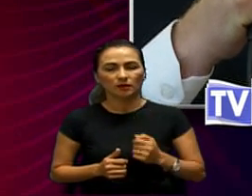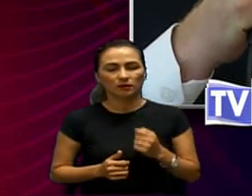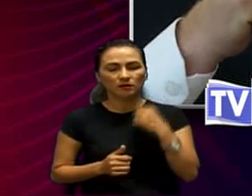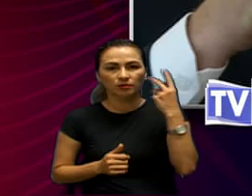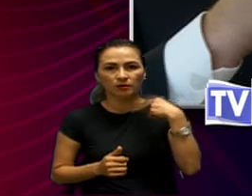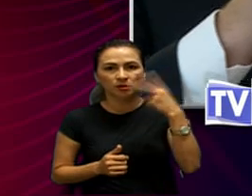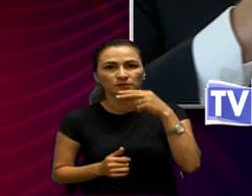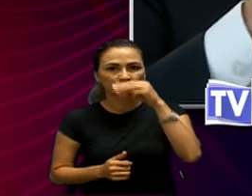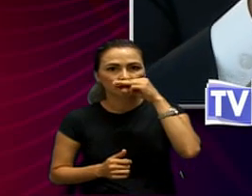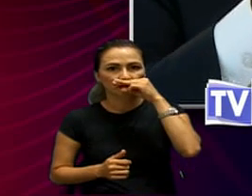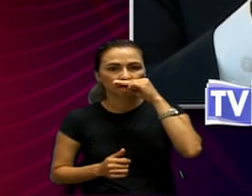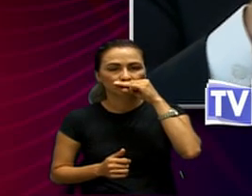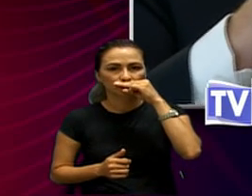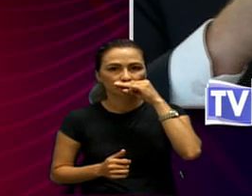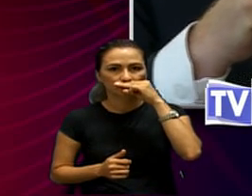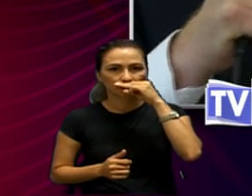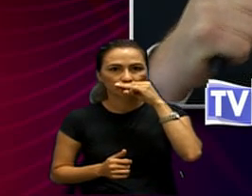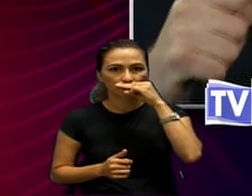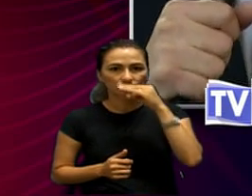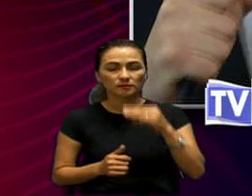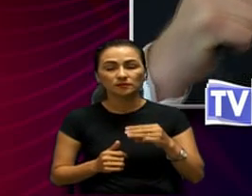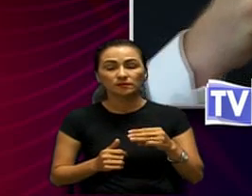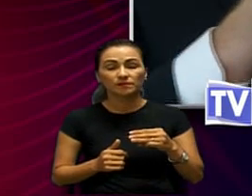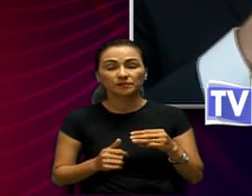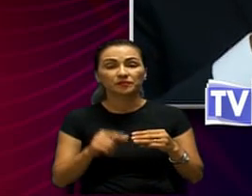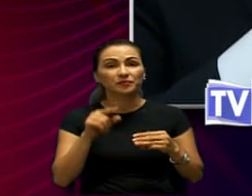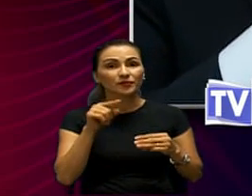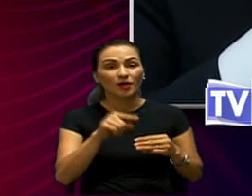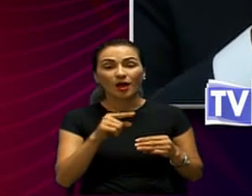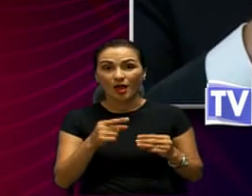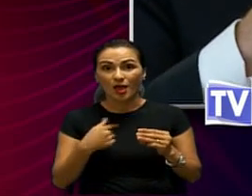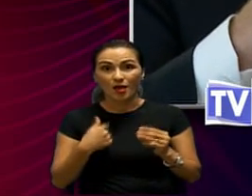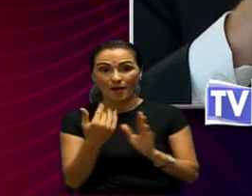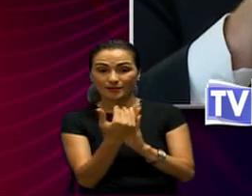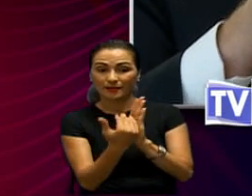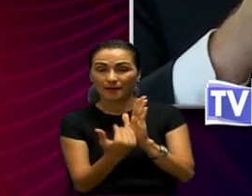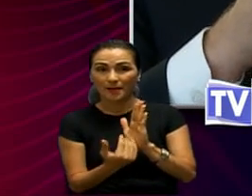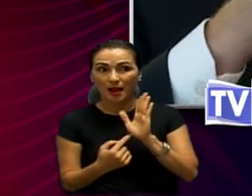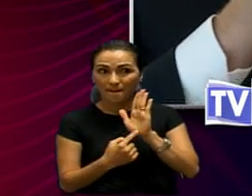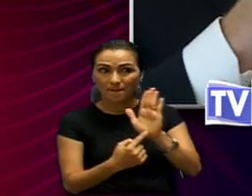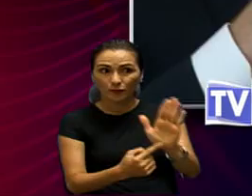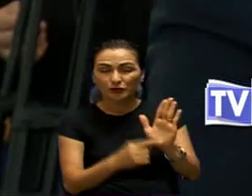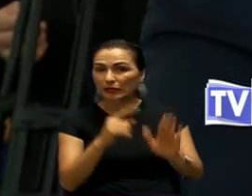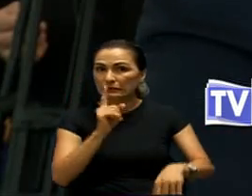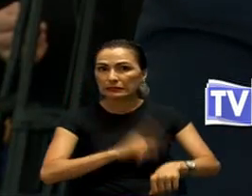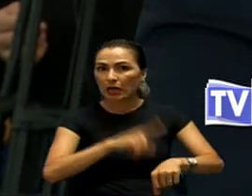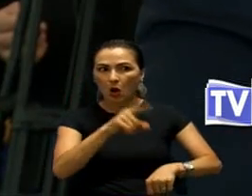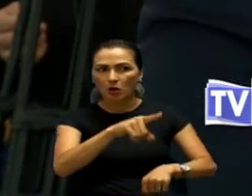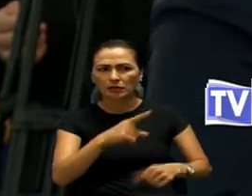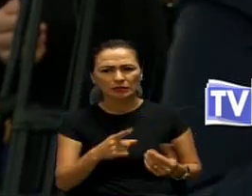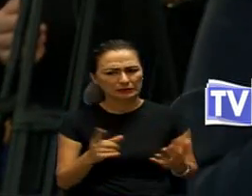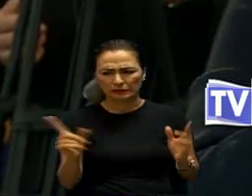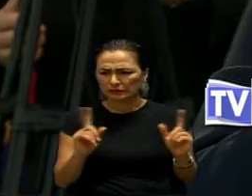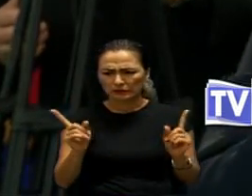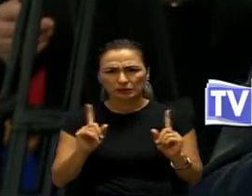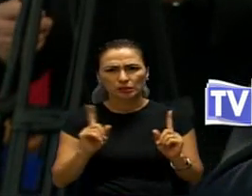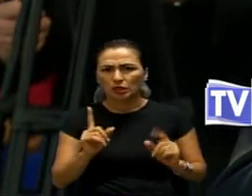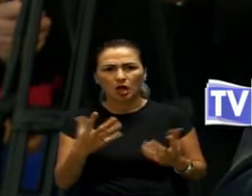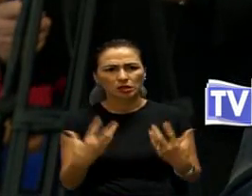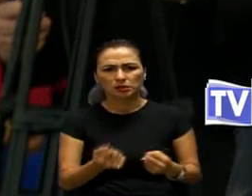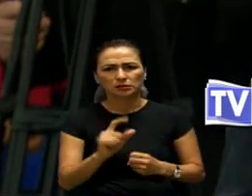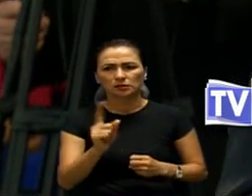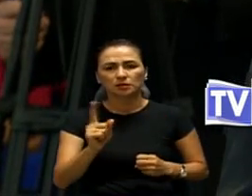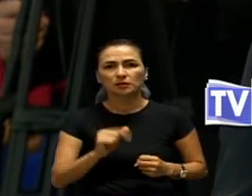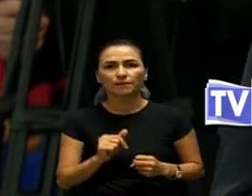assim que eu mostrei a tabela, ele, na hora, falou, não, isso não pode, ele foi o contrário, articulou, chamou o secretário, e hoje